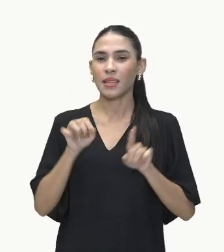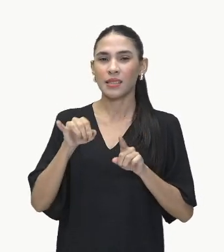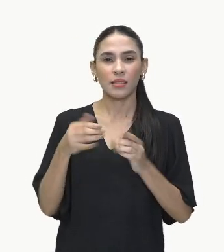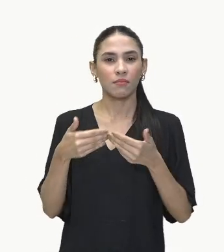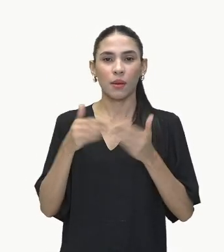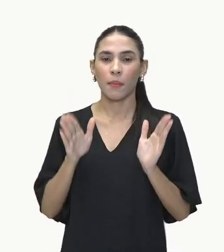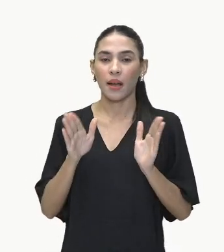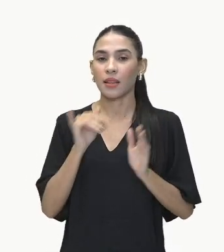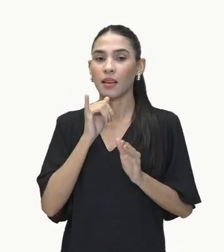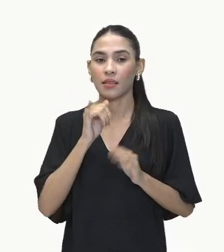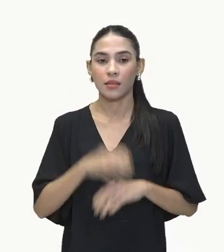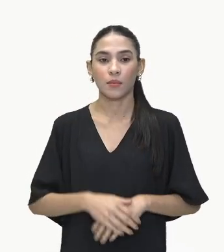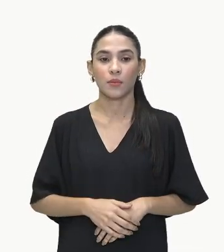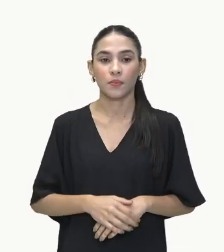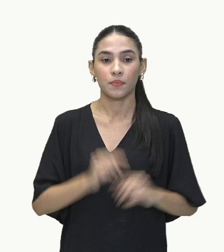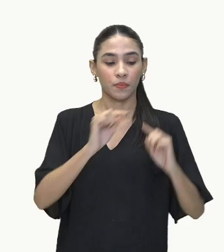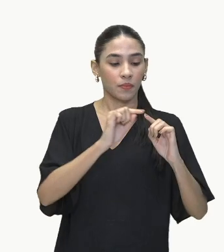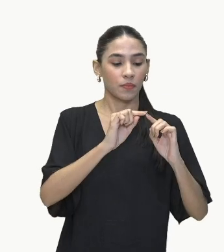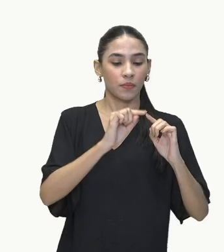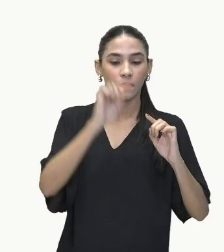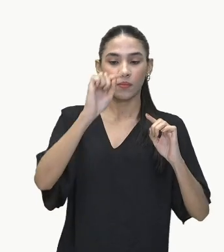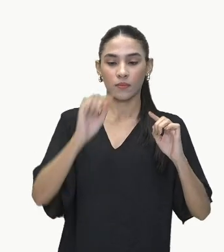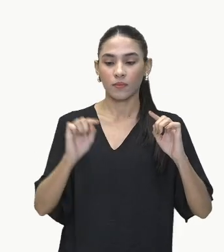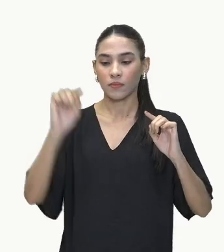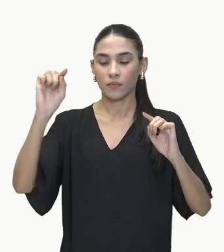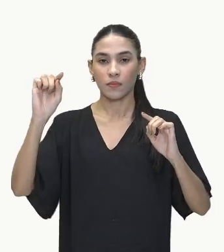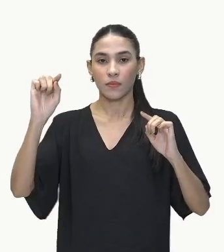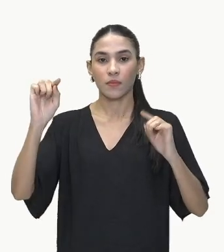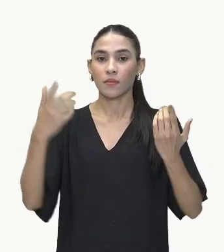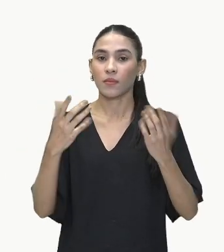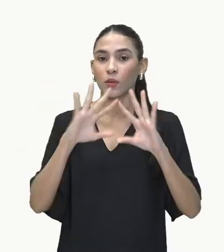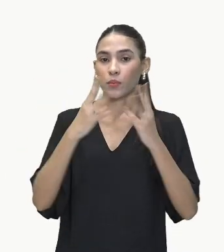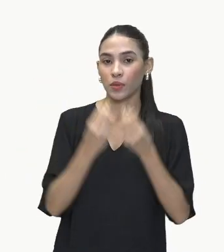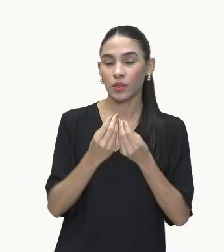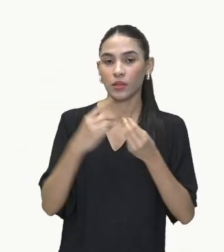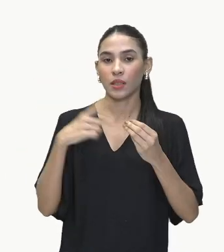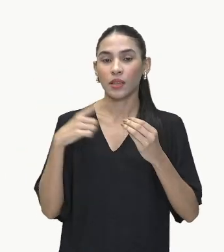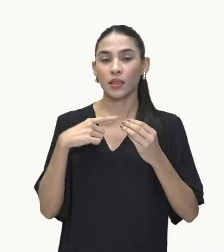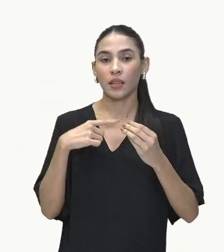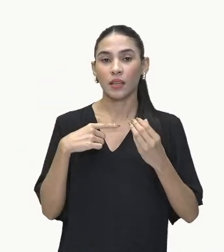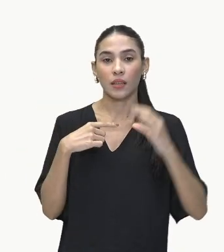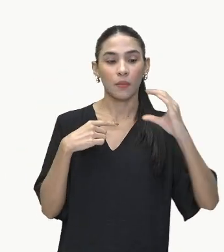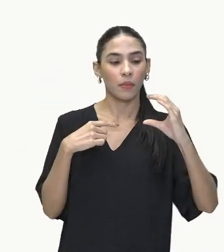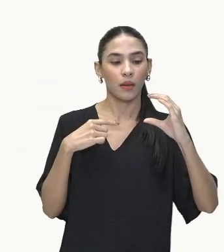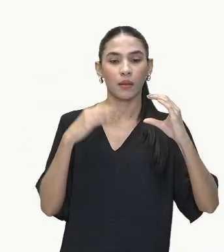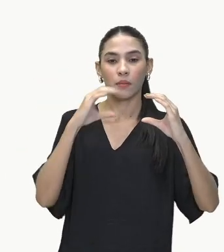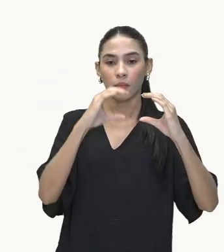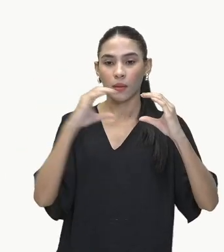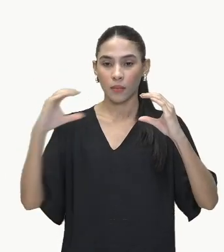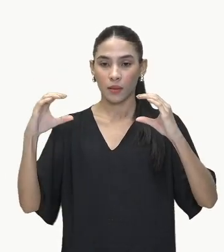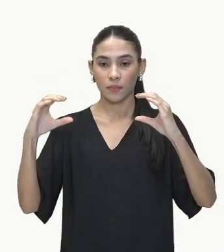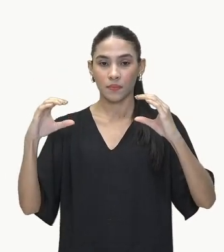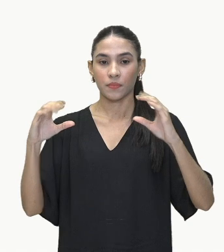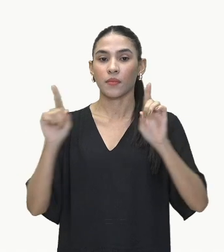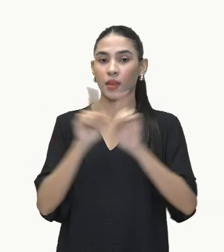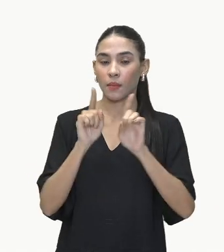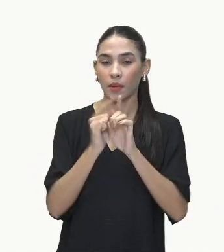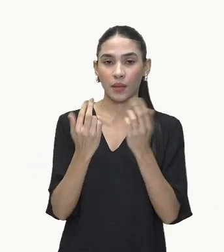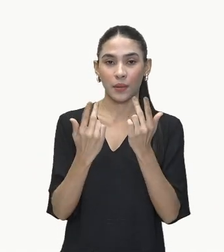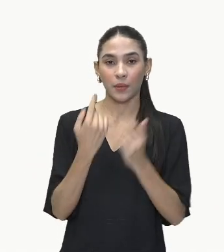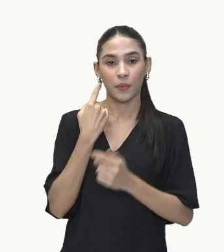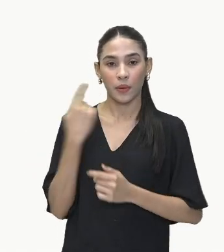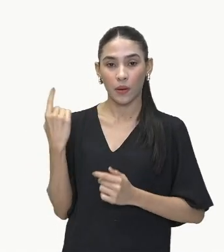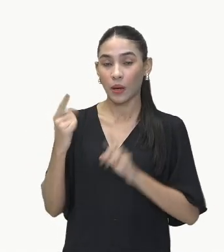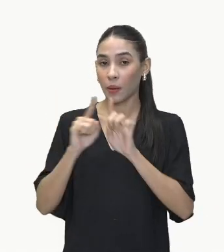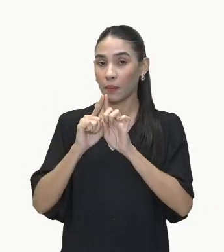por exemplo, isso aqui, ó, um composto que tem 4 carbonos. Aqui também tem 4 carbonos, mas